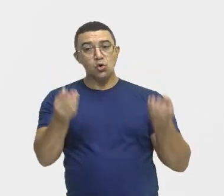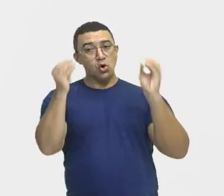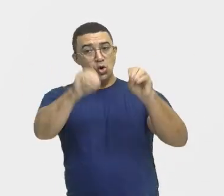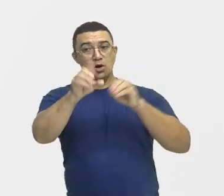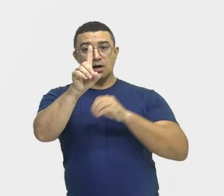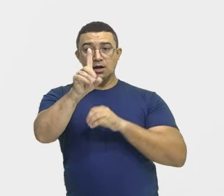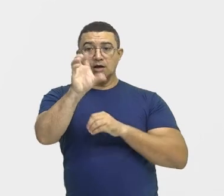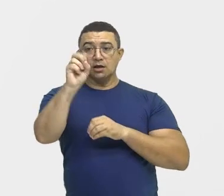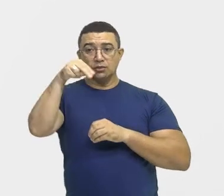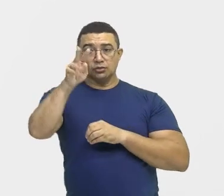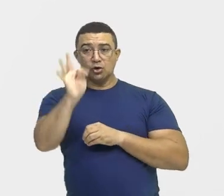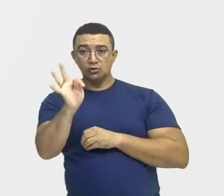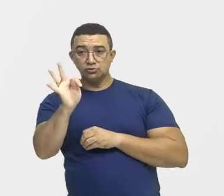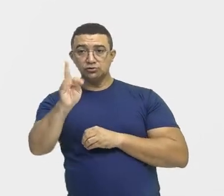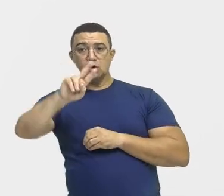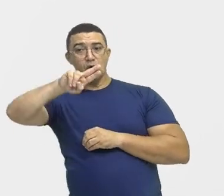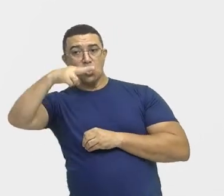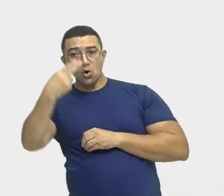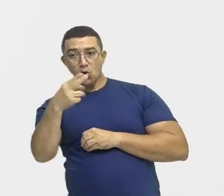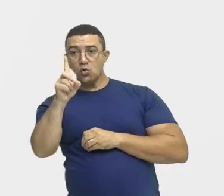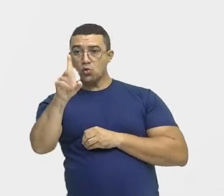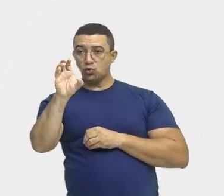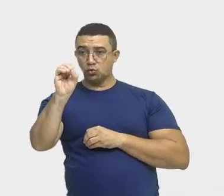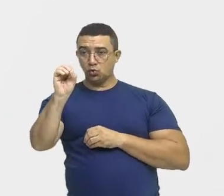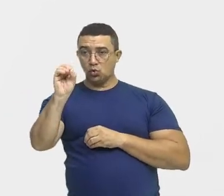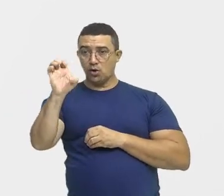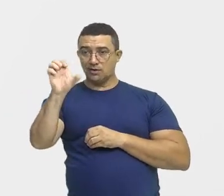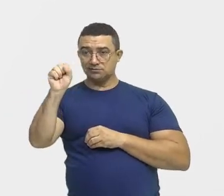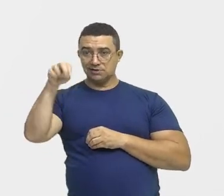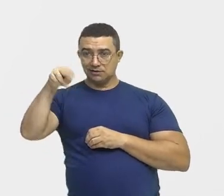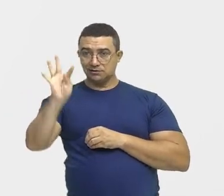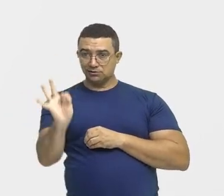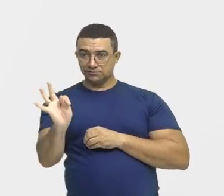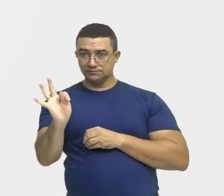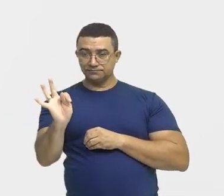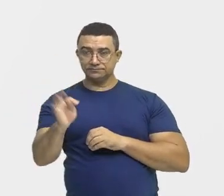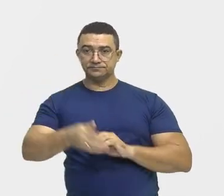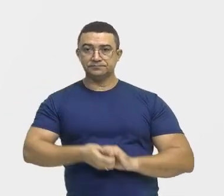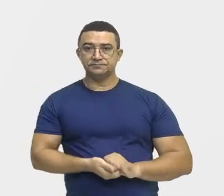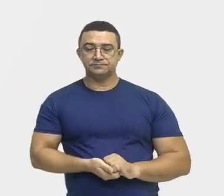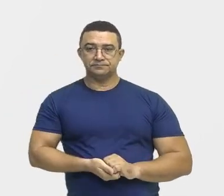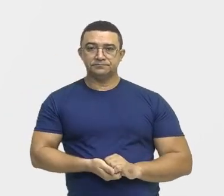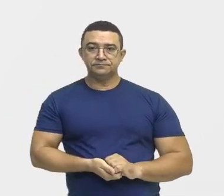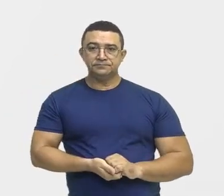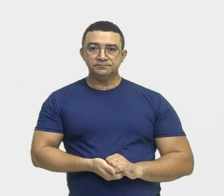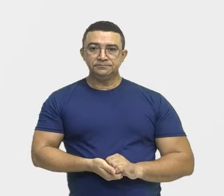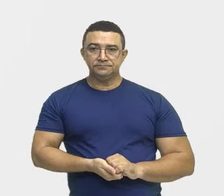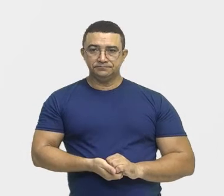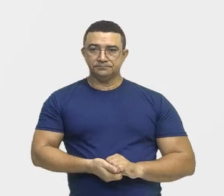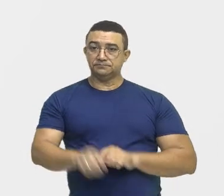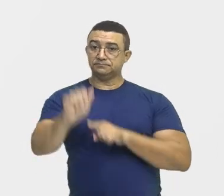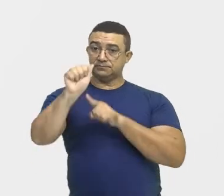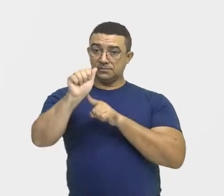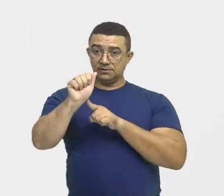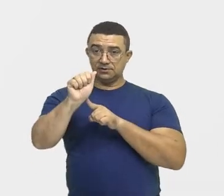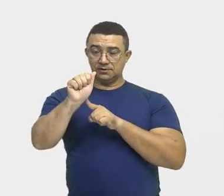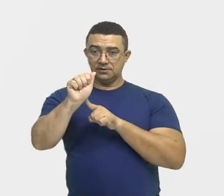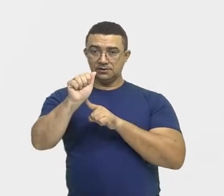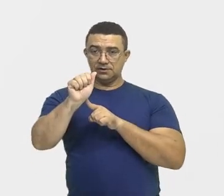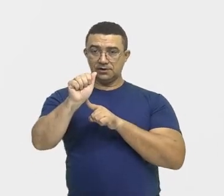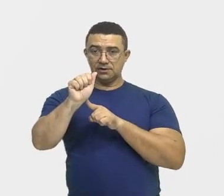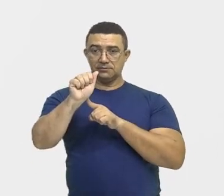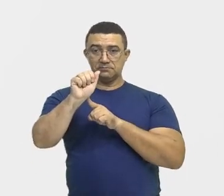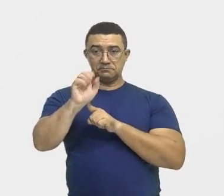doesn't. Poderia ser do not or does not, tá? Da forma abreviada ou não. Então, nós temos ali da letra A até a